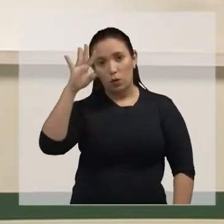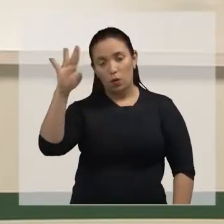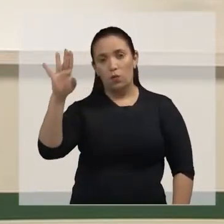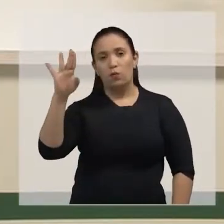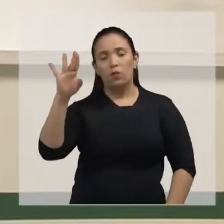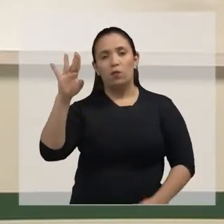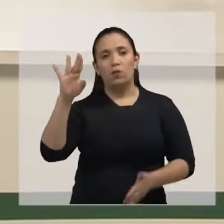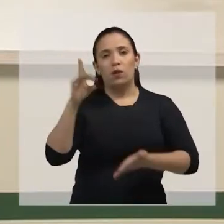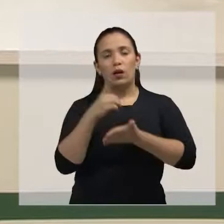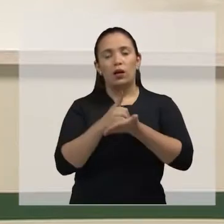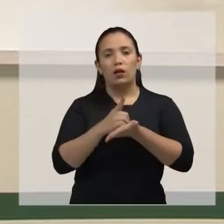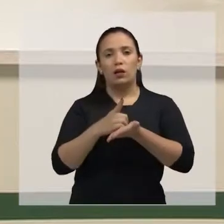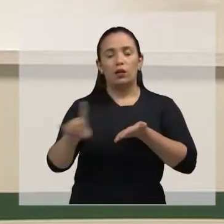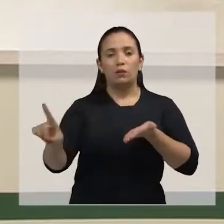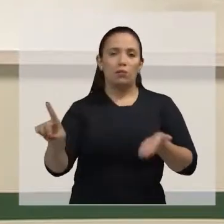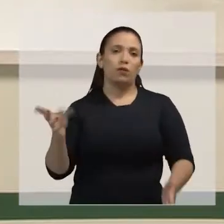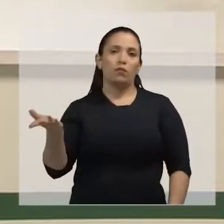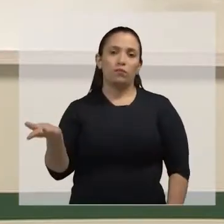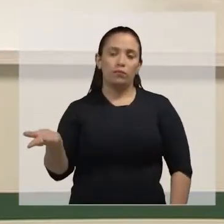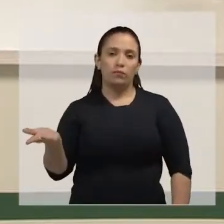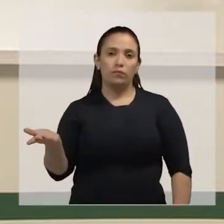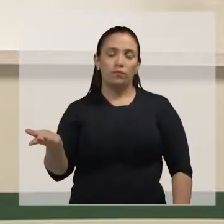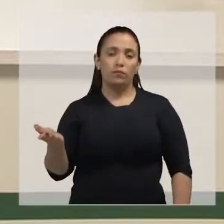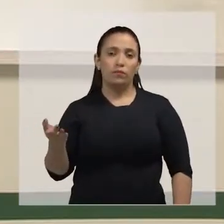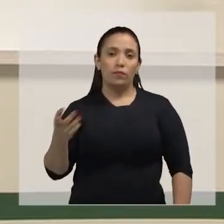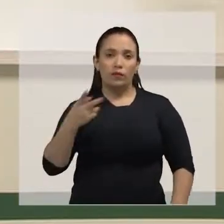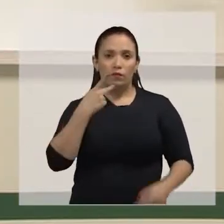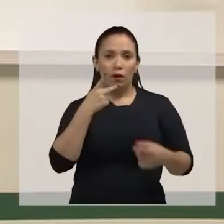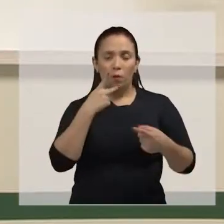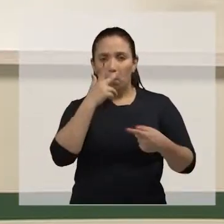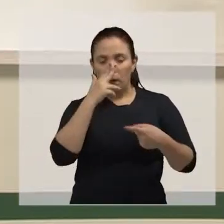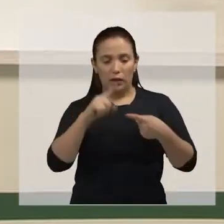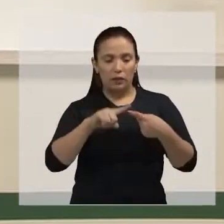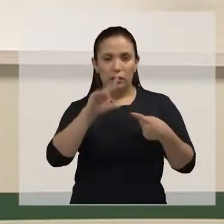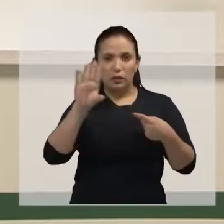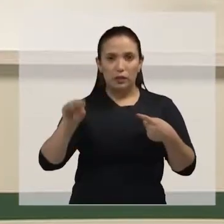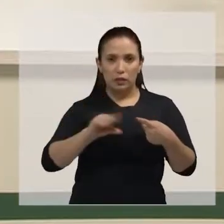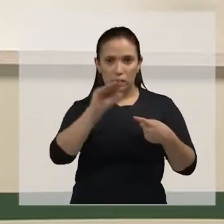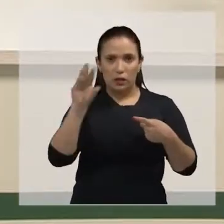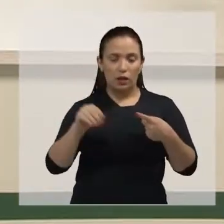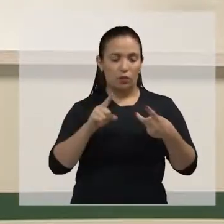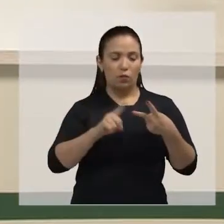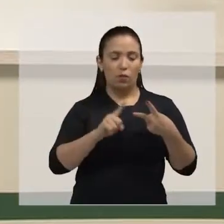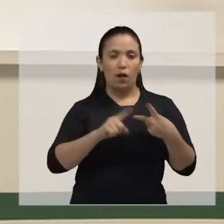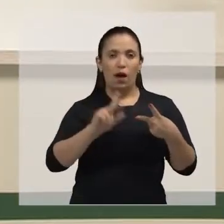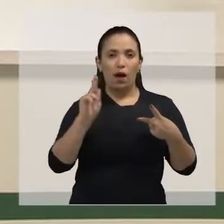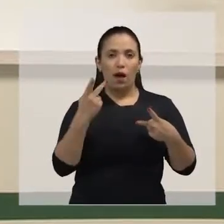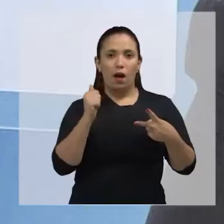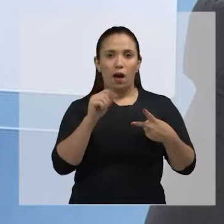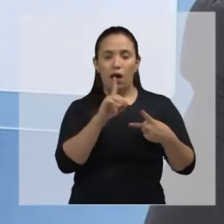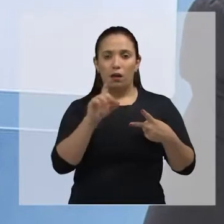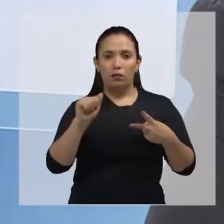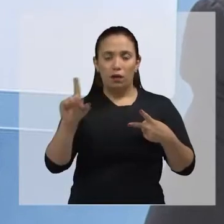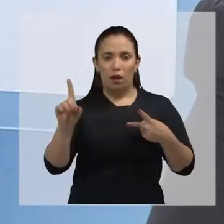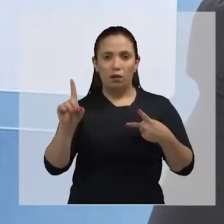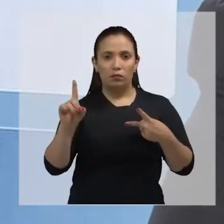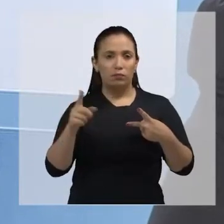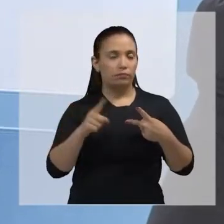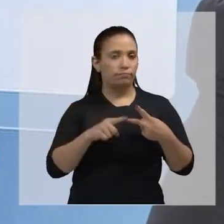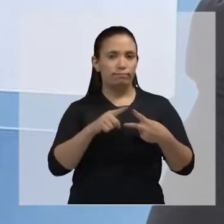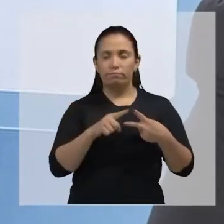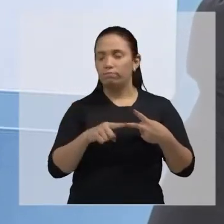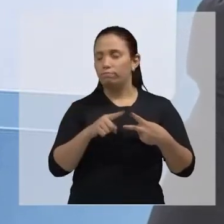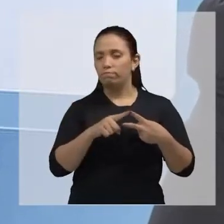Quer dizer, ela colocou o Ciro e o Fernando Haddad como inimigo. Isso é um sonho dos nossos inimigos. Essa chapa jamais